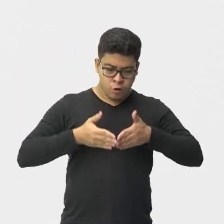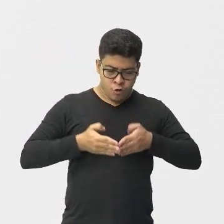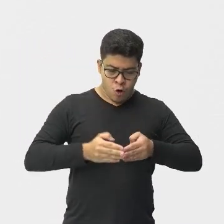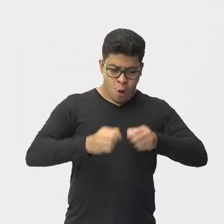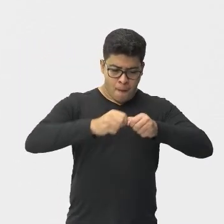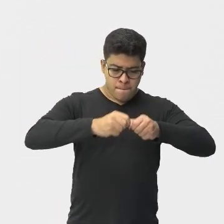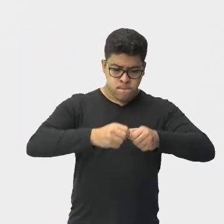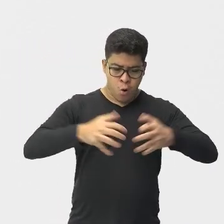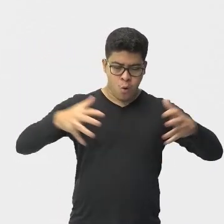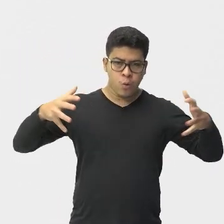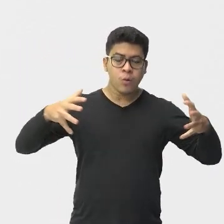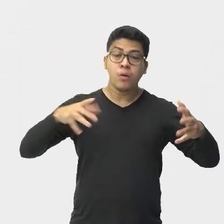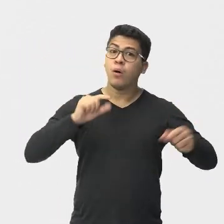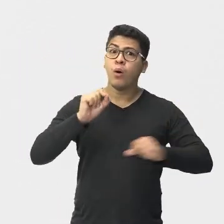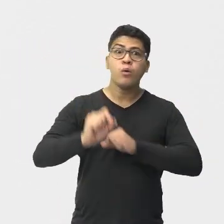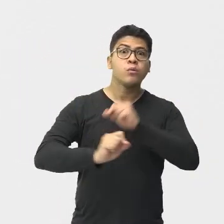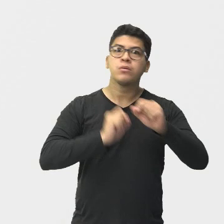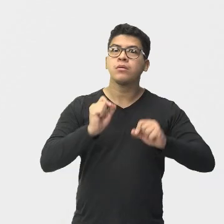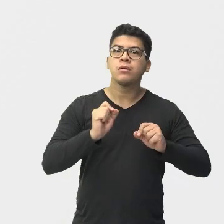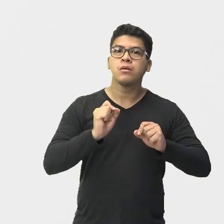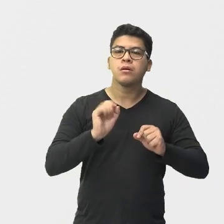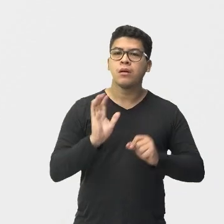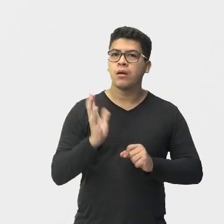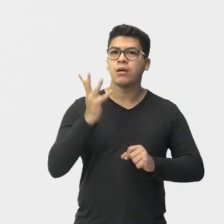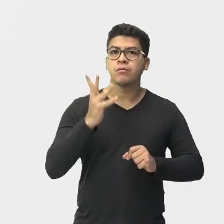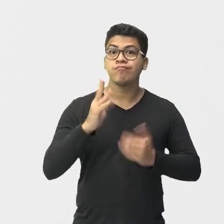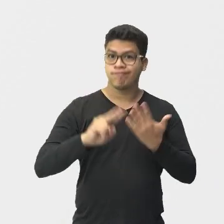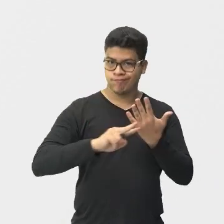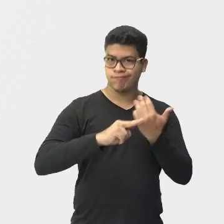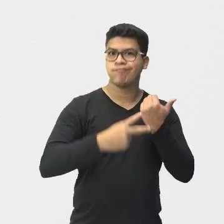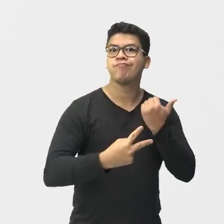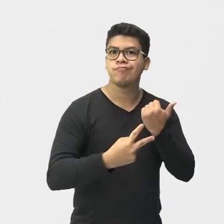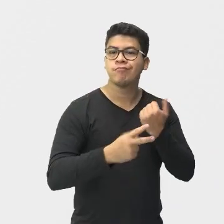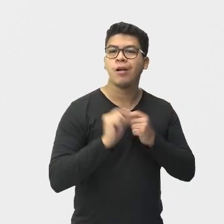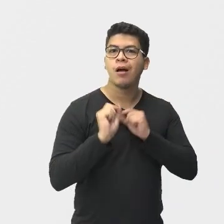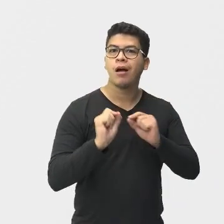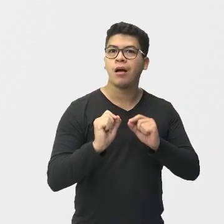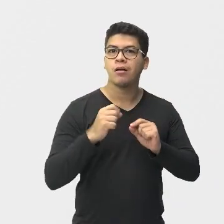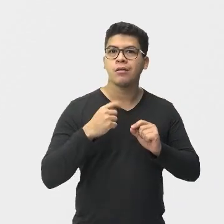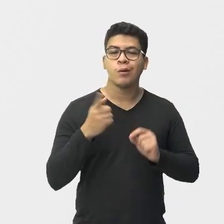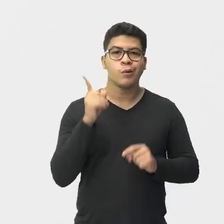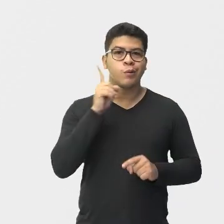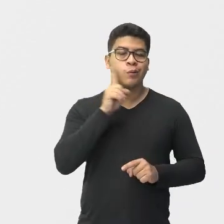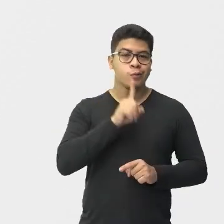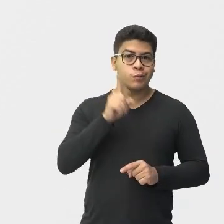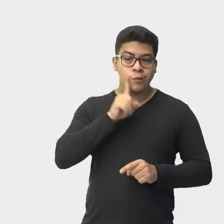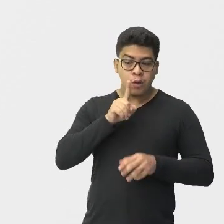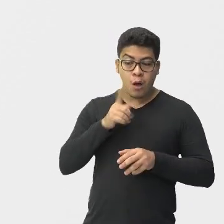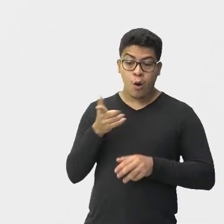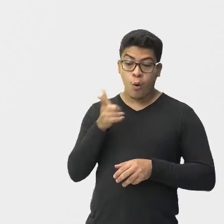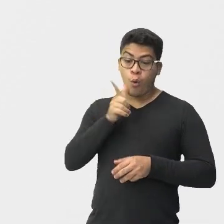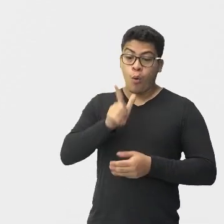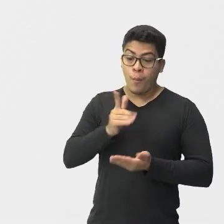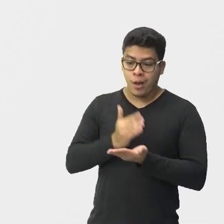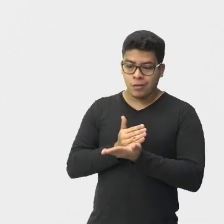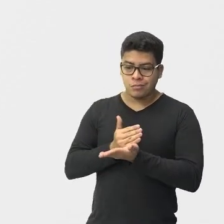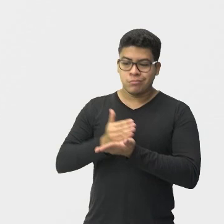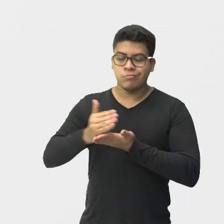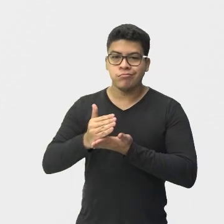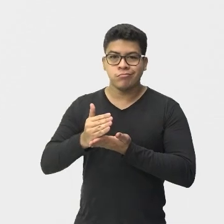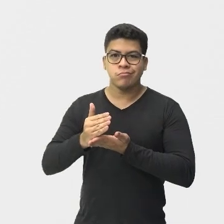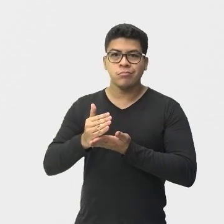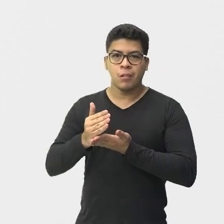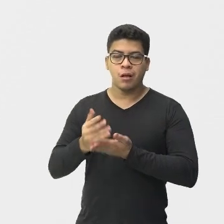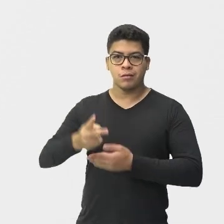Havaí. Como consequência direta e imediata dessa ação, temos a entrada dos Estados Unidos na Segunda Guerra